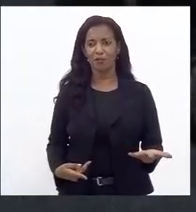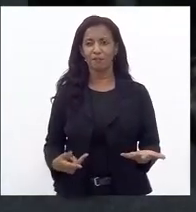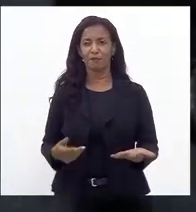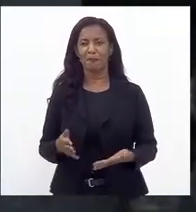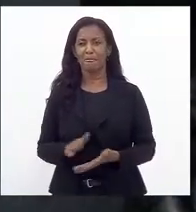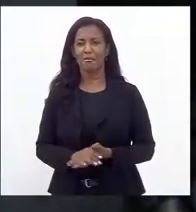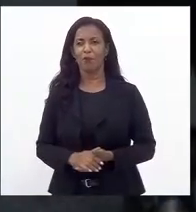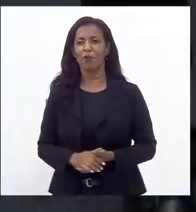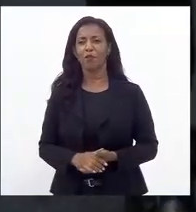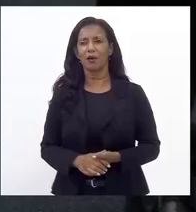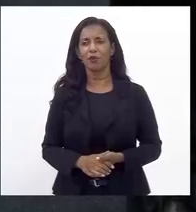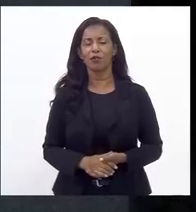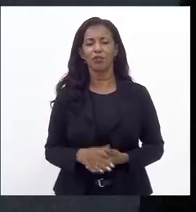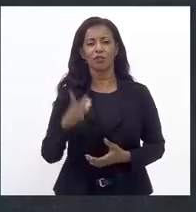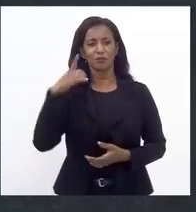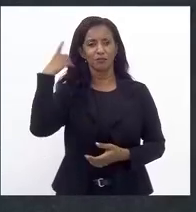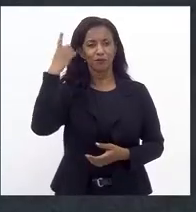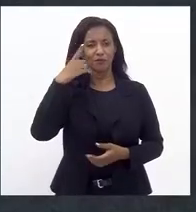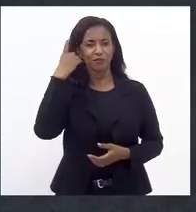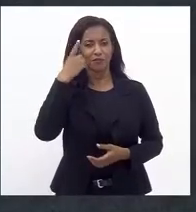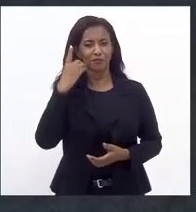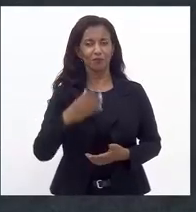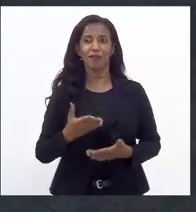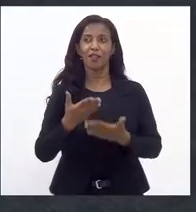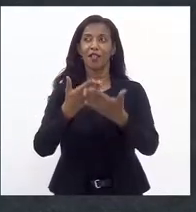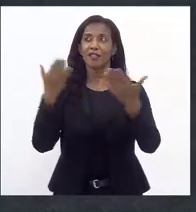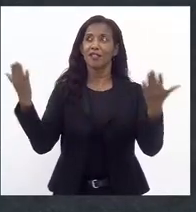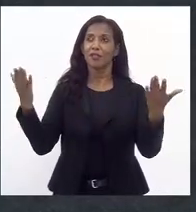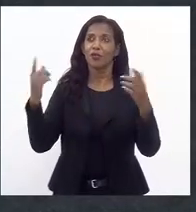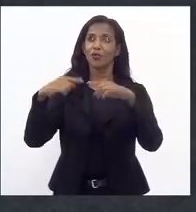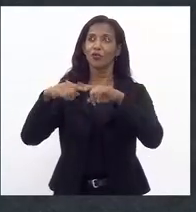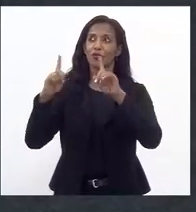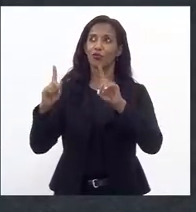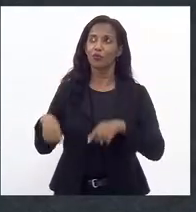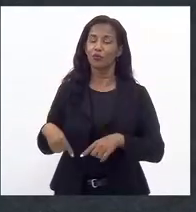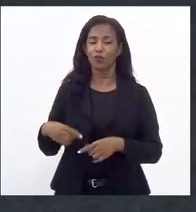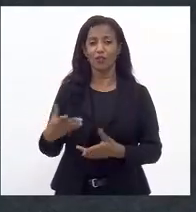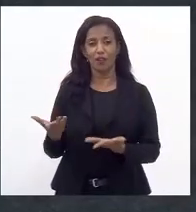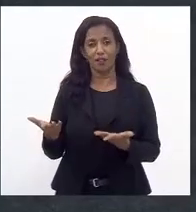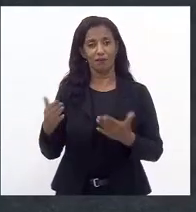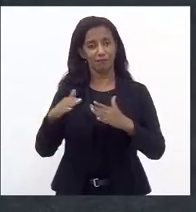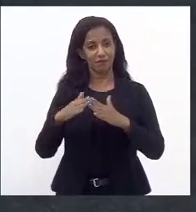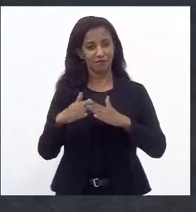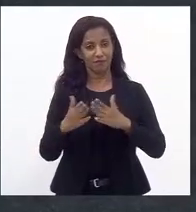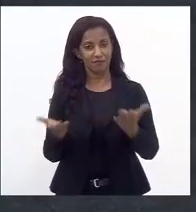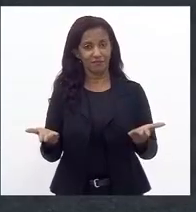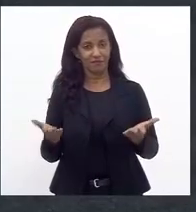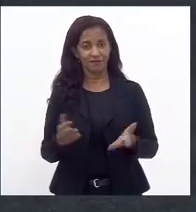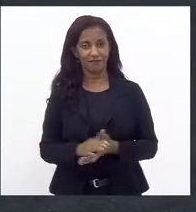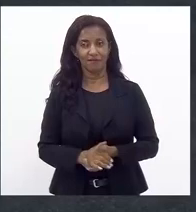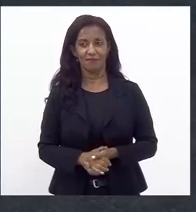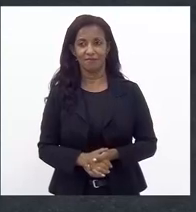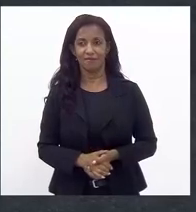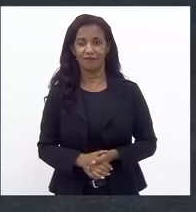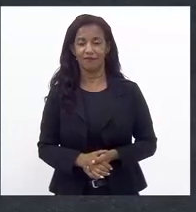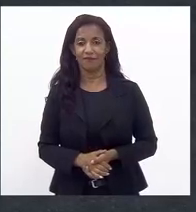demais deputados senhores servidores presentes aqui nesta casa